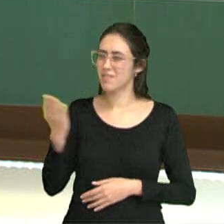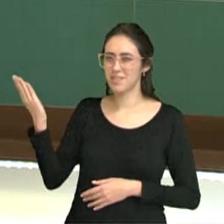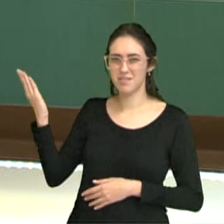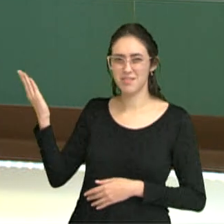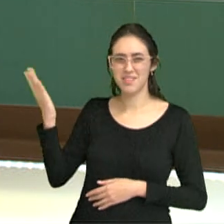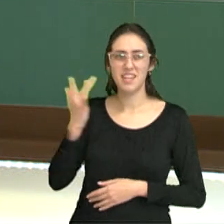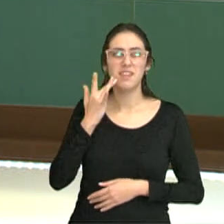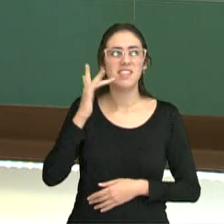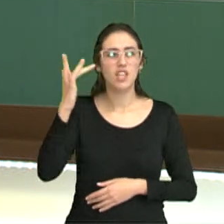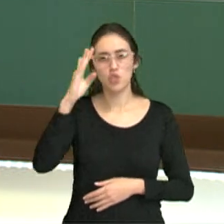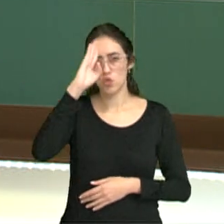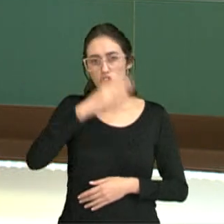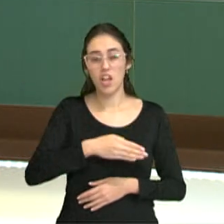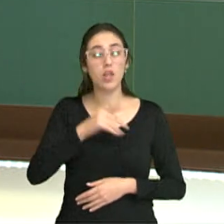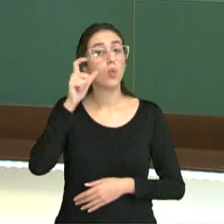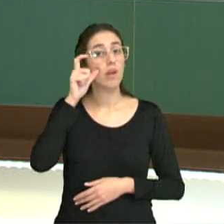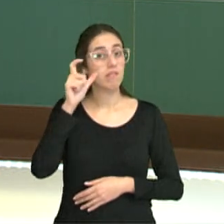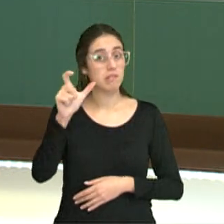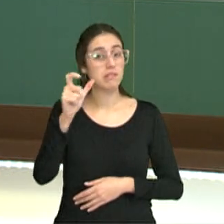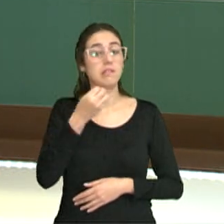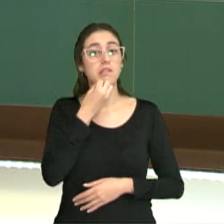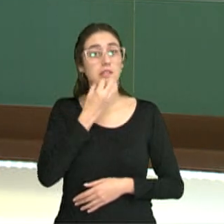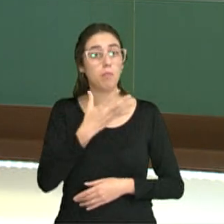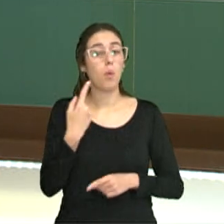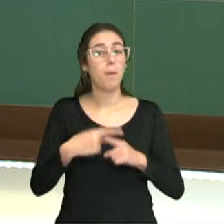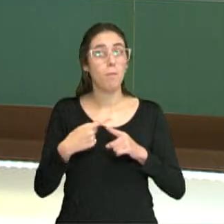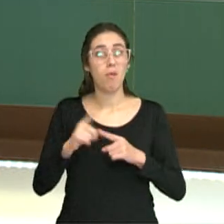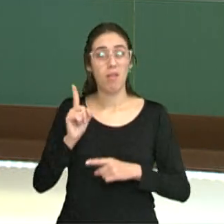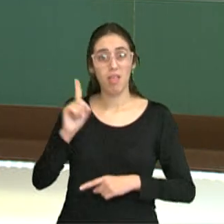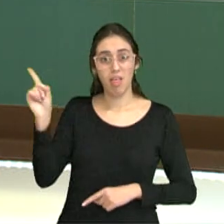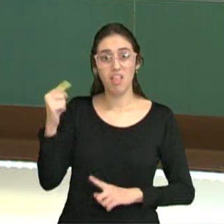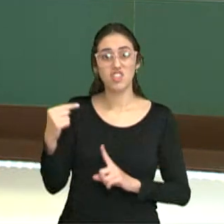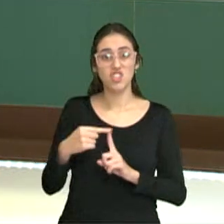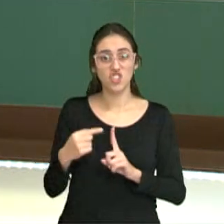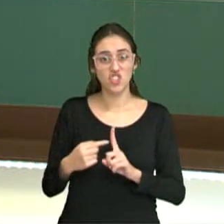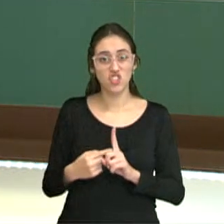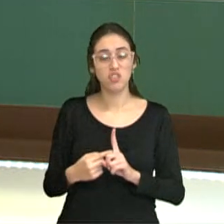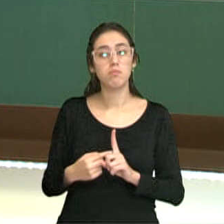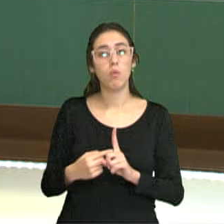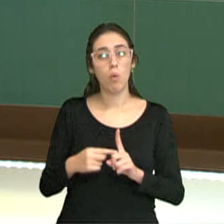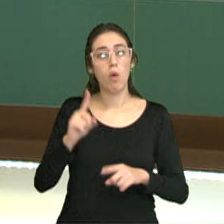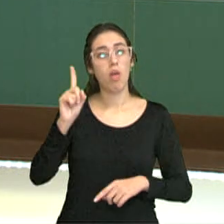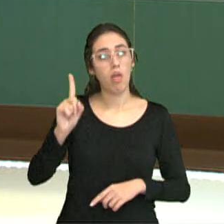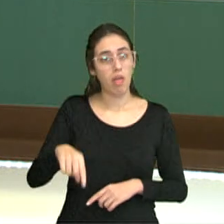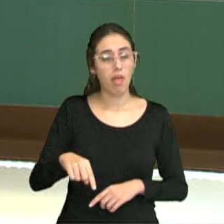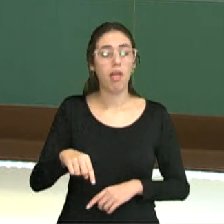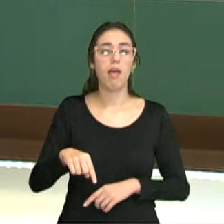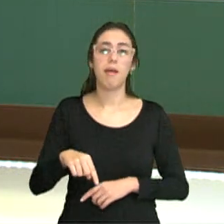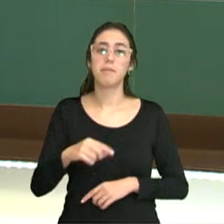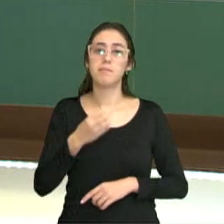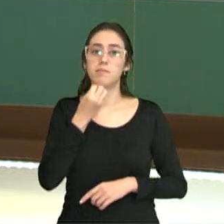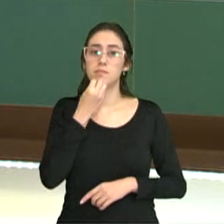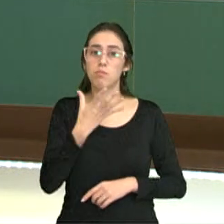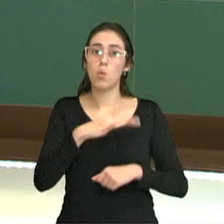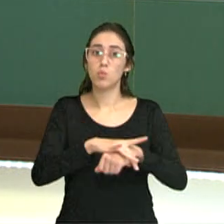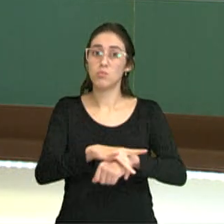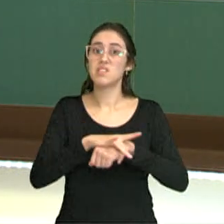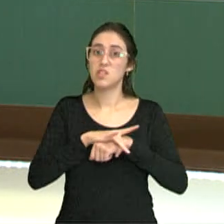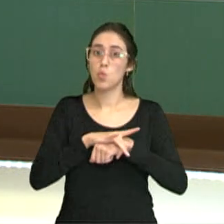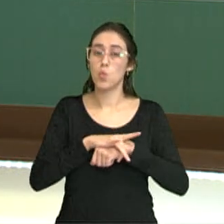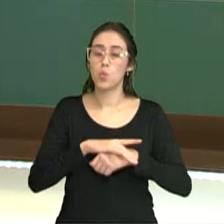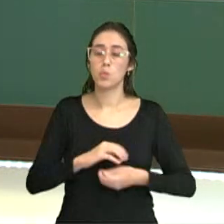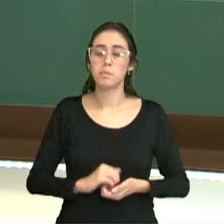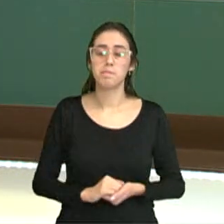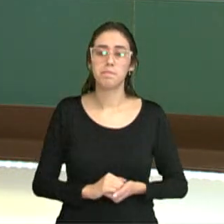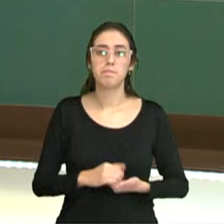Direto? Muito interessante, porque essa é uma das aplicações que a gente considera extremamente seguras, né?